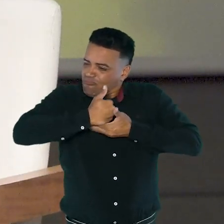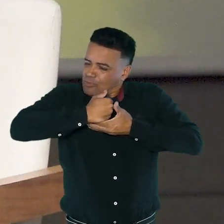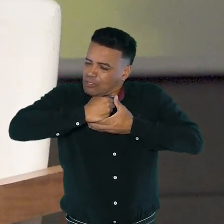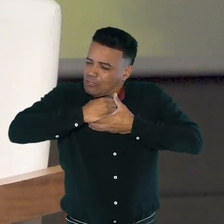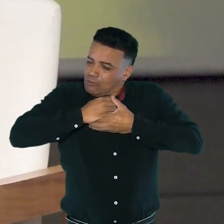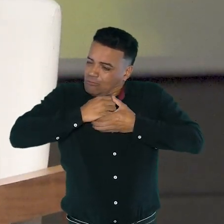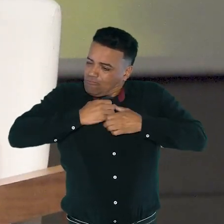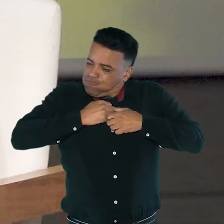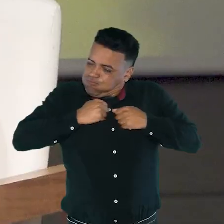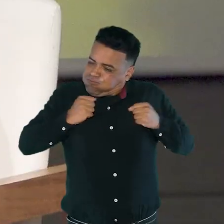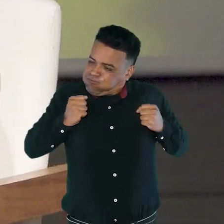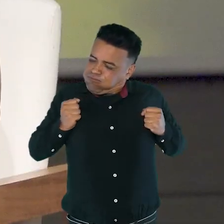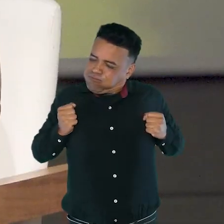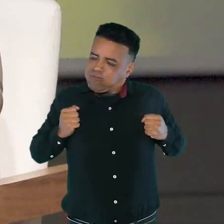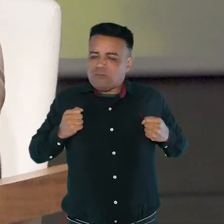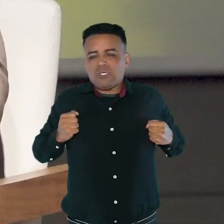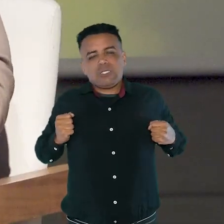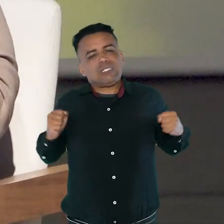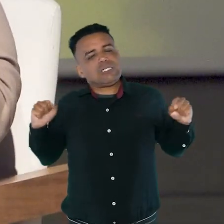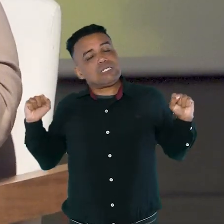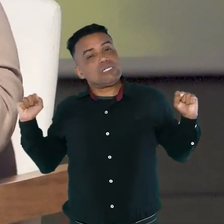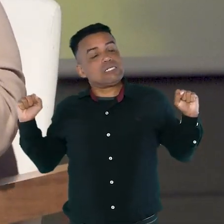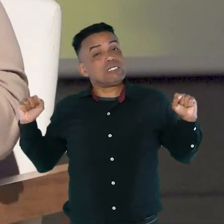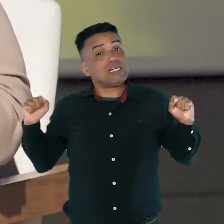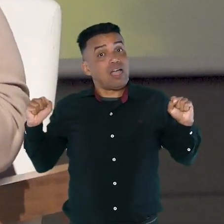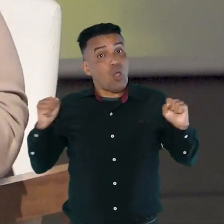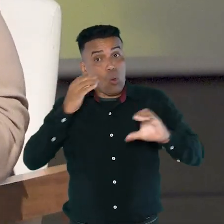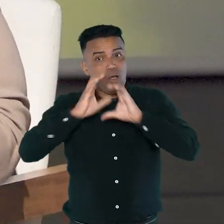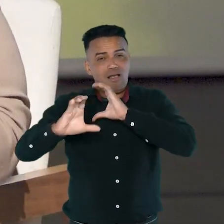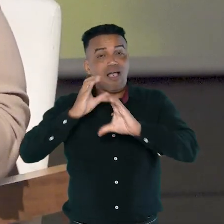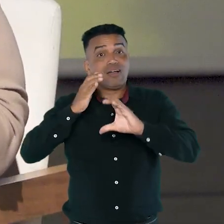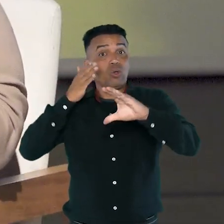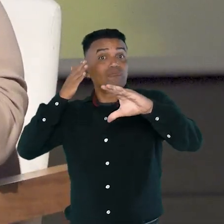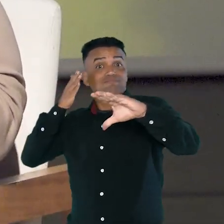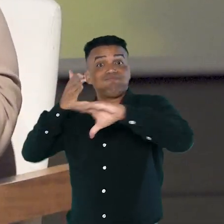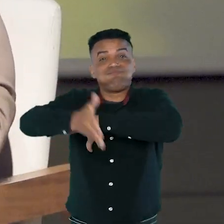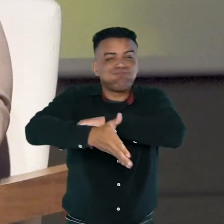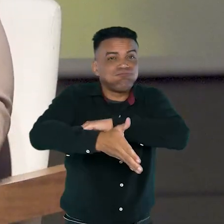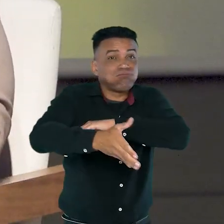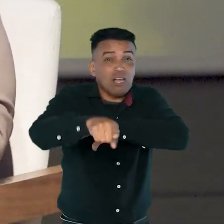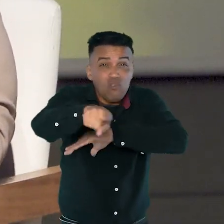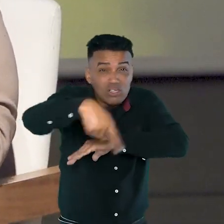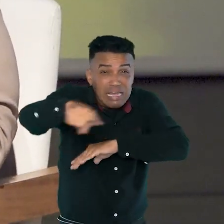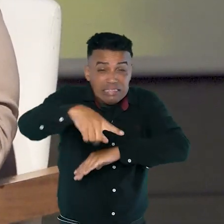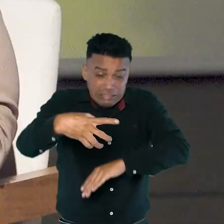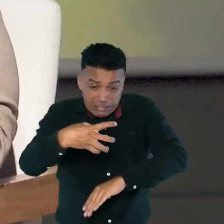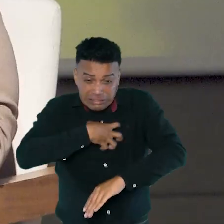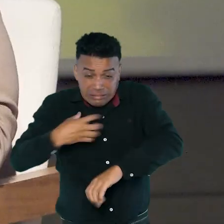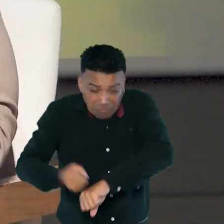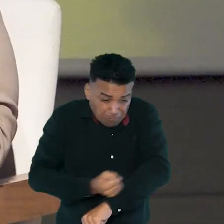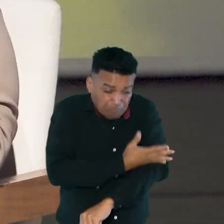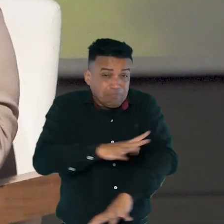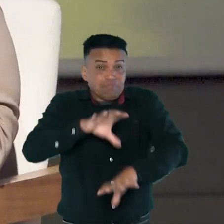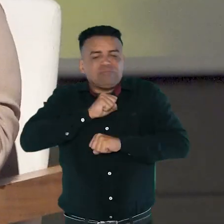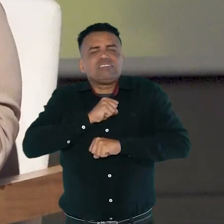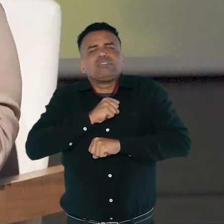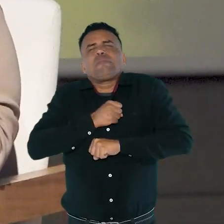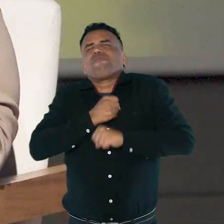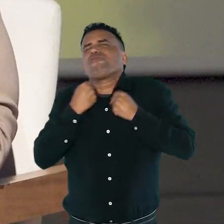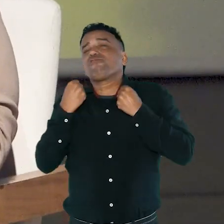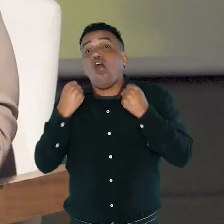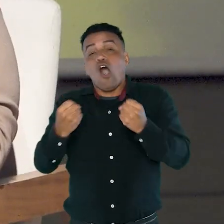atravessa. Eu, quando canto, eu quero atravessar vocês como eu sou atravessada.